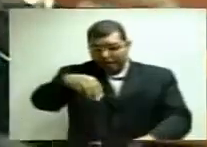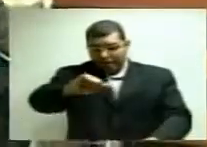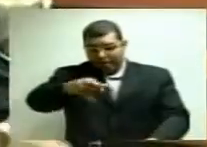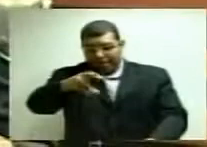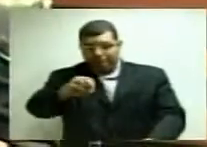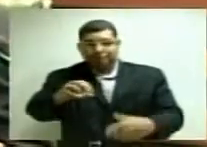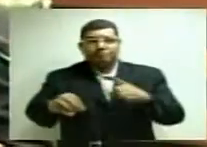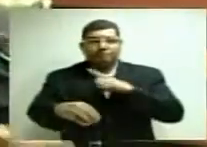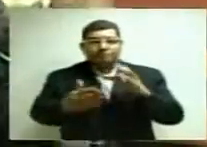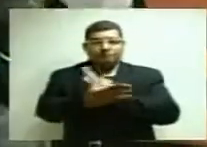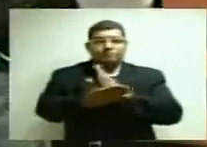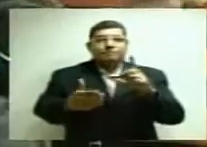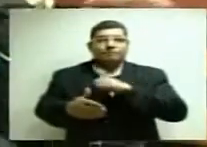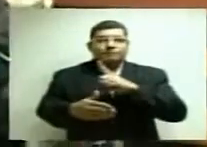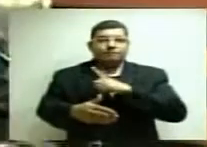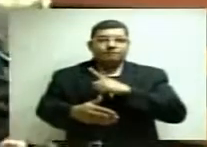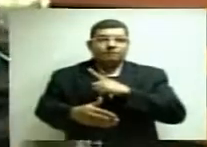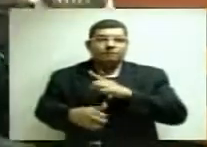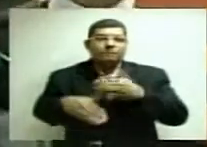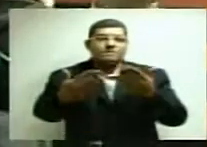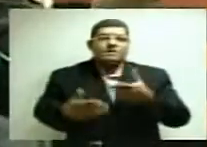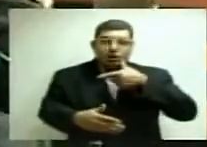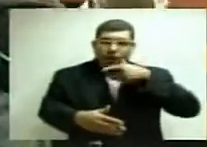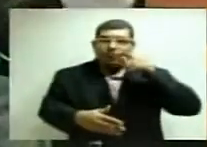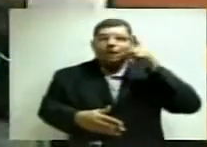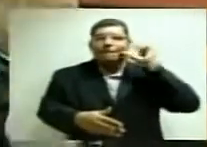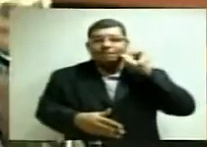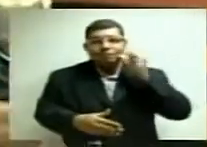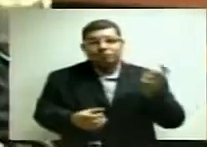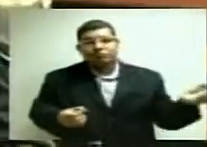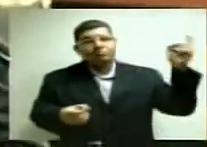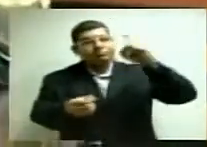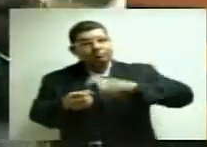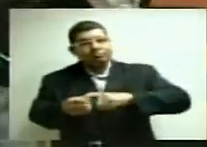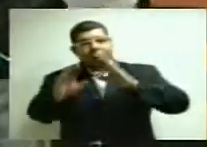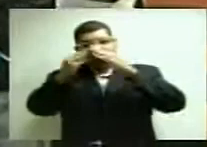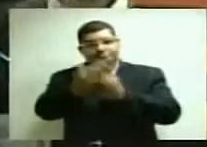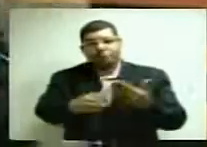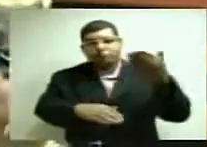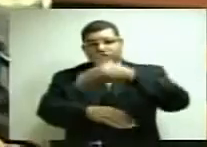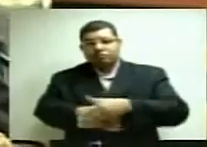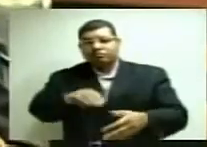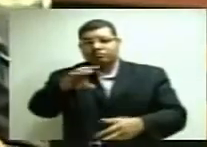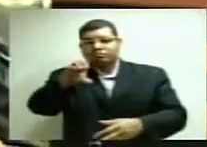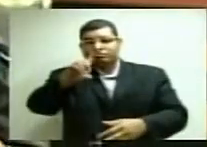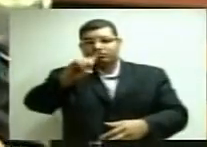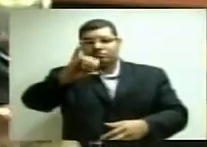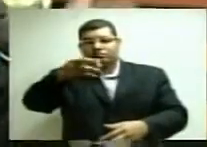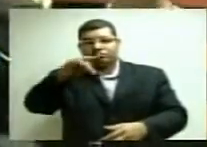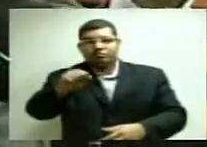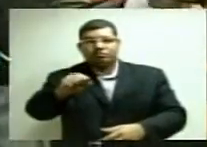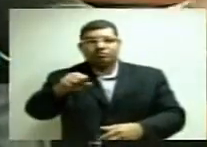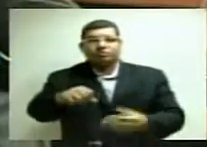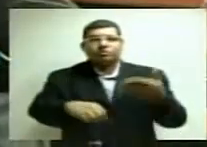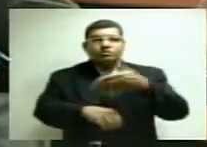tinha semáforo em alguns cruzamentos, agora tem semáforo. E ontem, ao retornar dessa escola, eu peguei a Avenida de Djalma Batista. Colocaram na frente